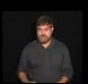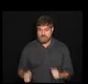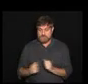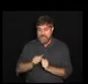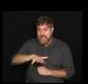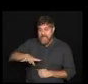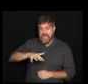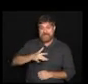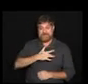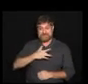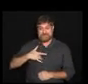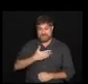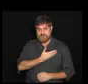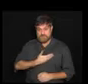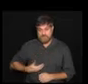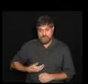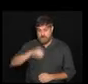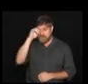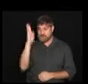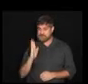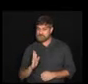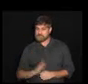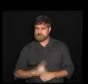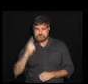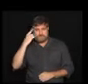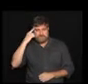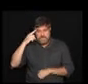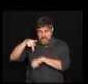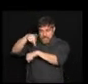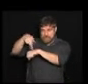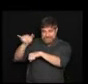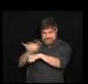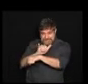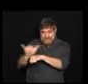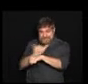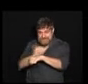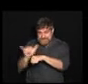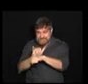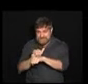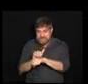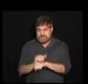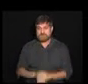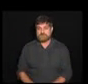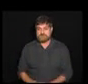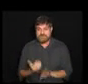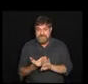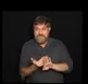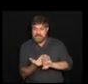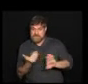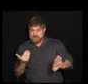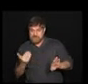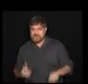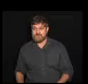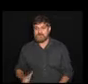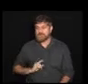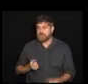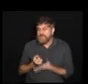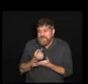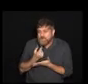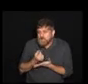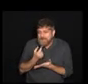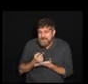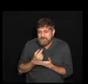saúde pública brasileira ver o seguinte, que países que adotaram medidas de restrição, que a gente chama de não